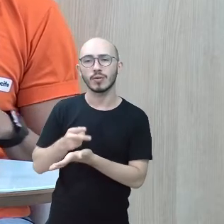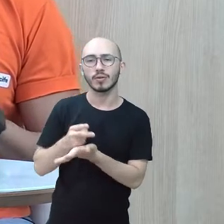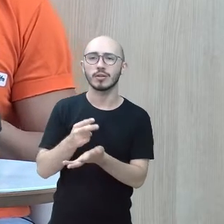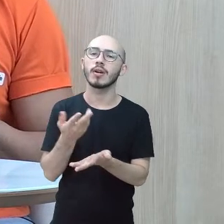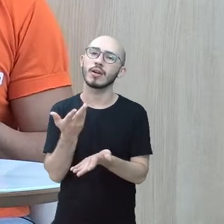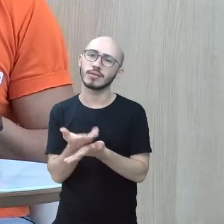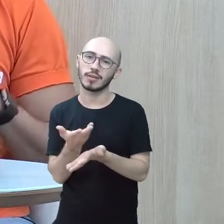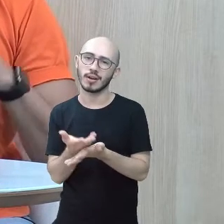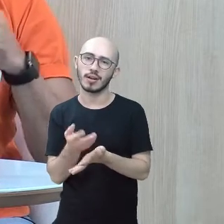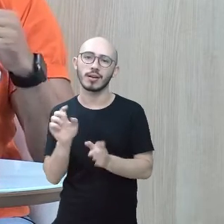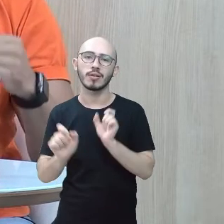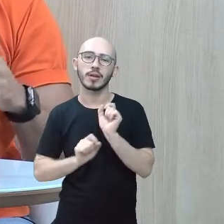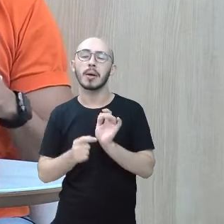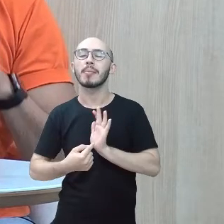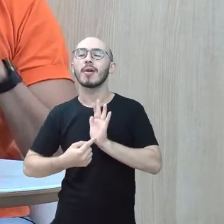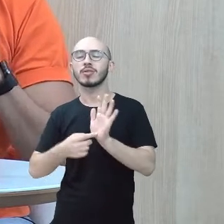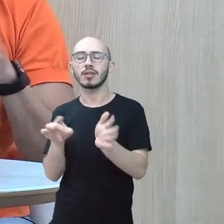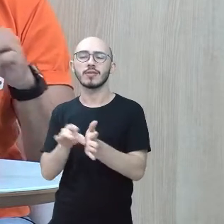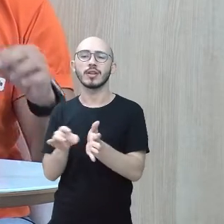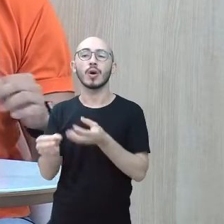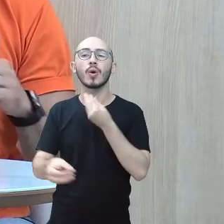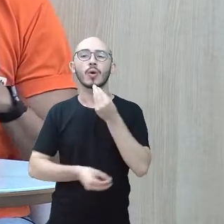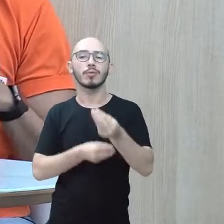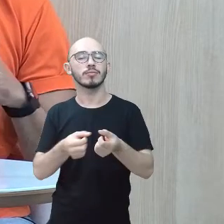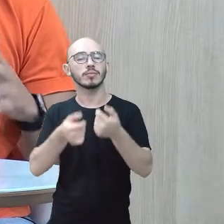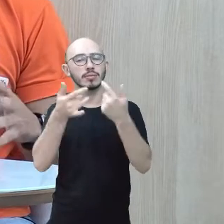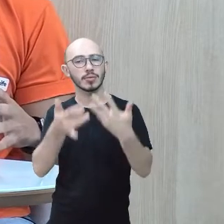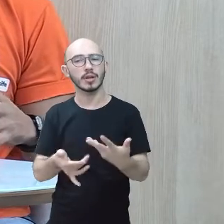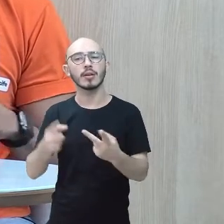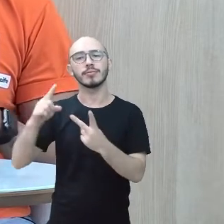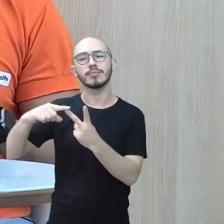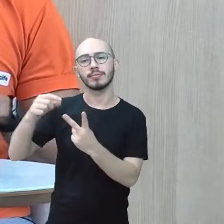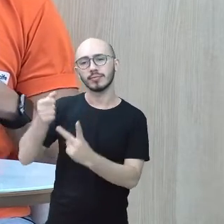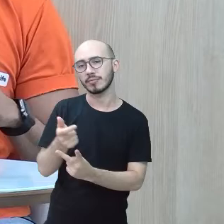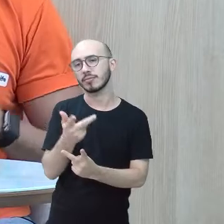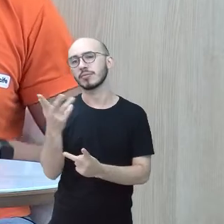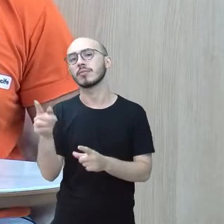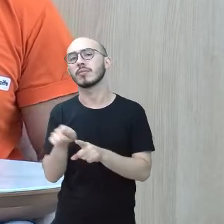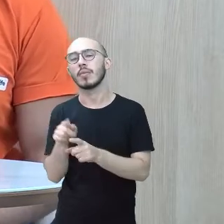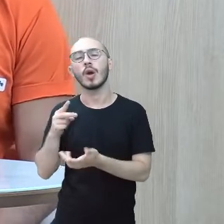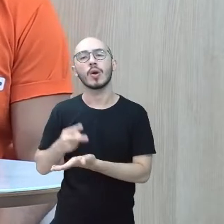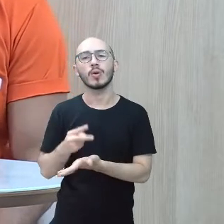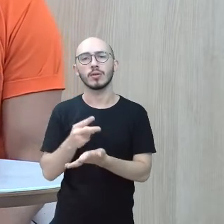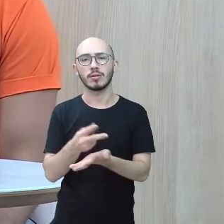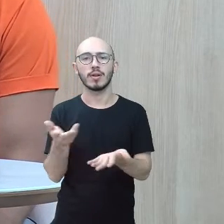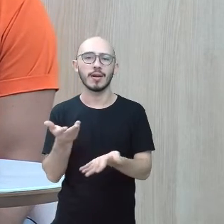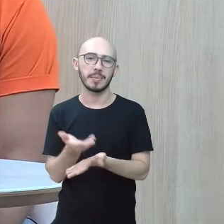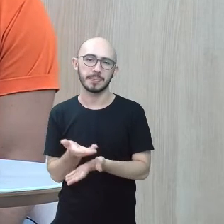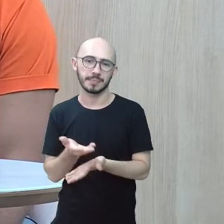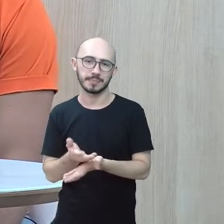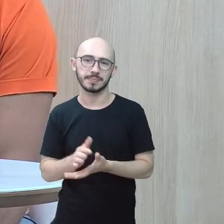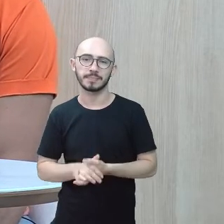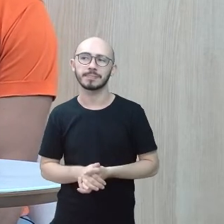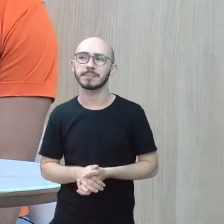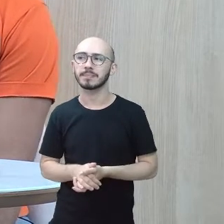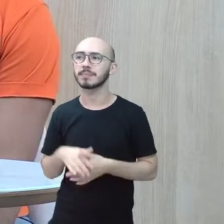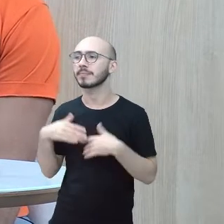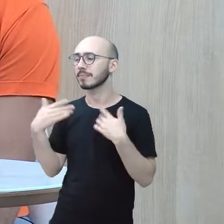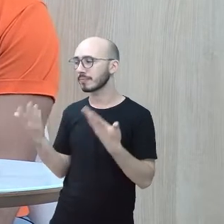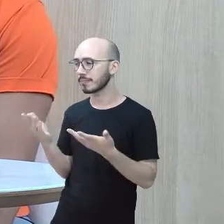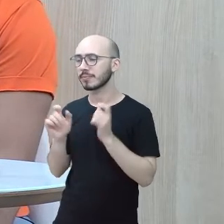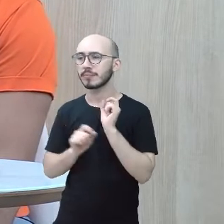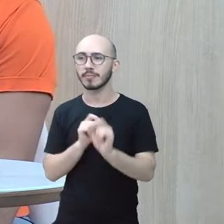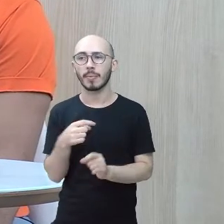assunto, certo? Vai mostrar realmente aí a definição da radiciação e vai dar continuidade agora à aula. Bom, gente, a